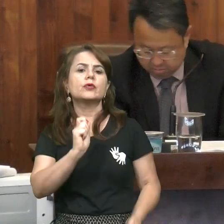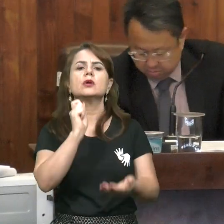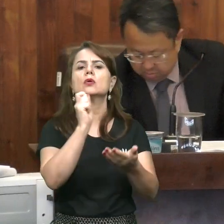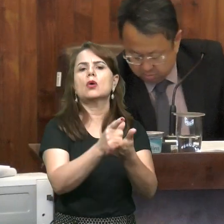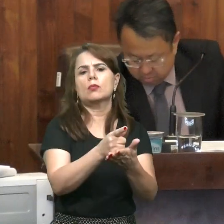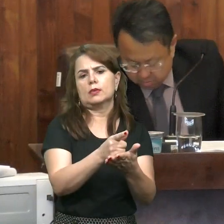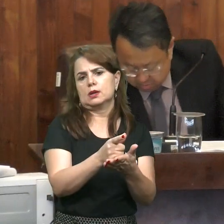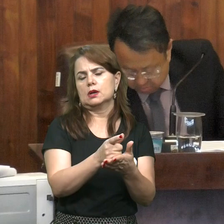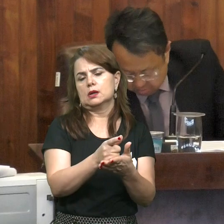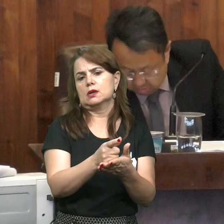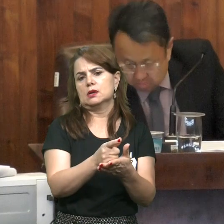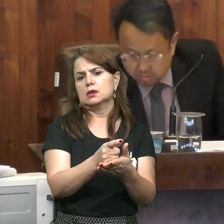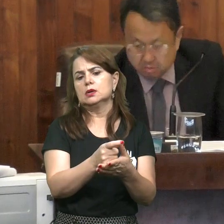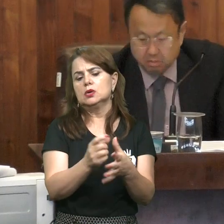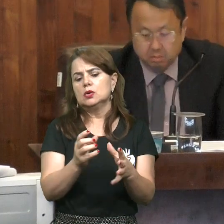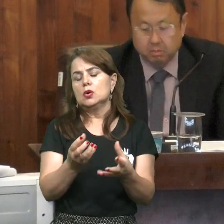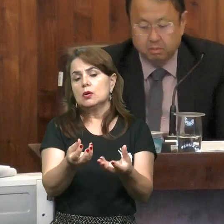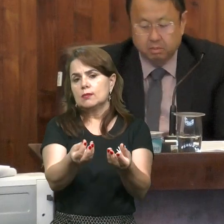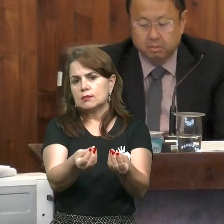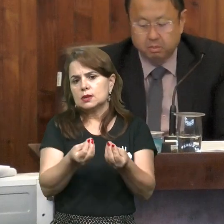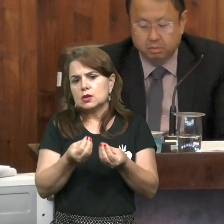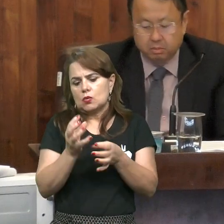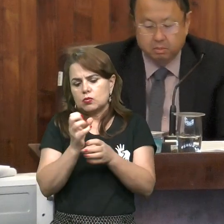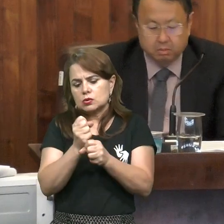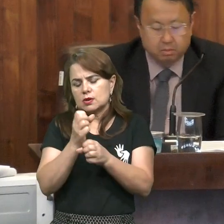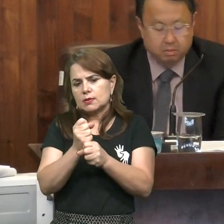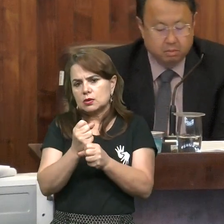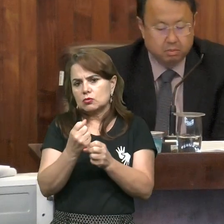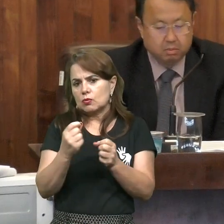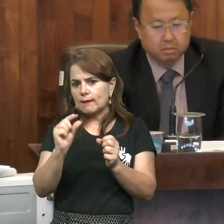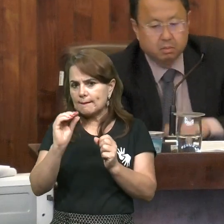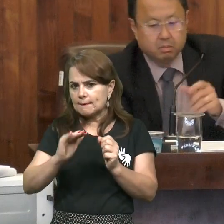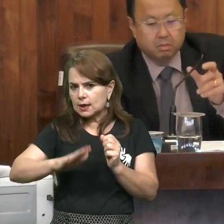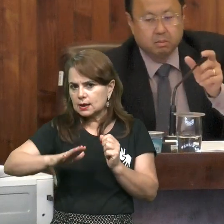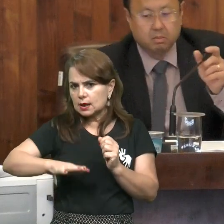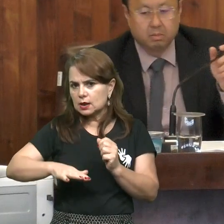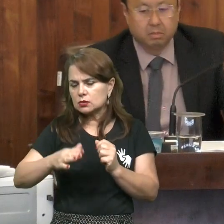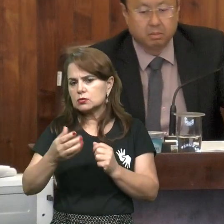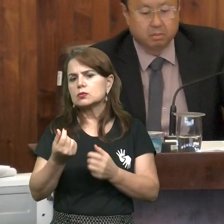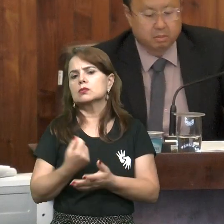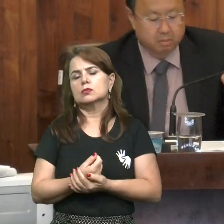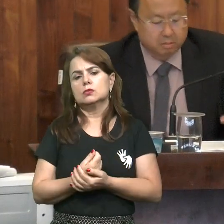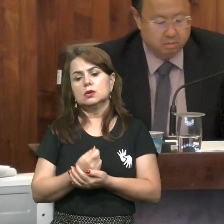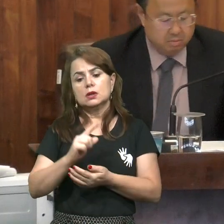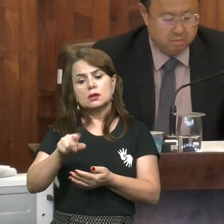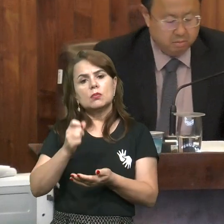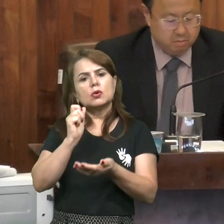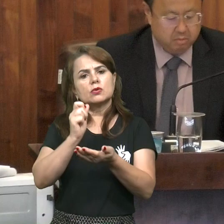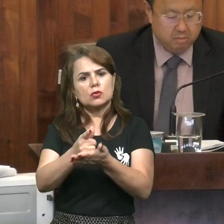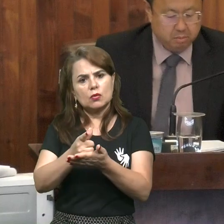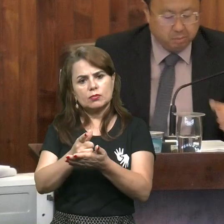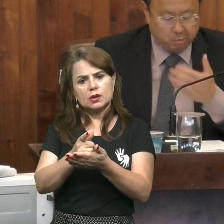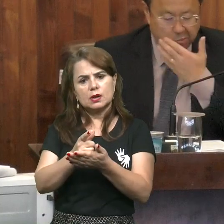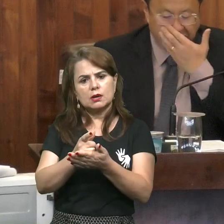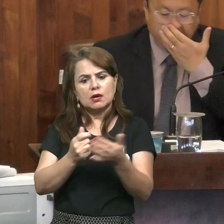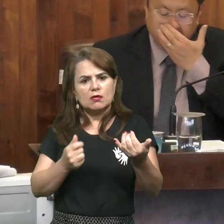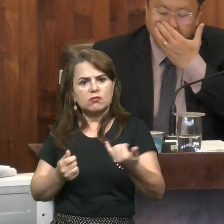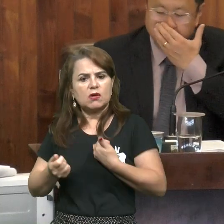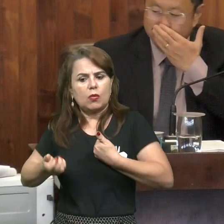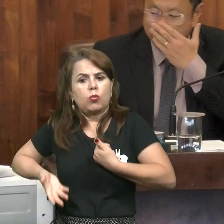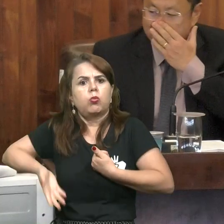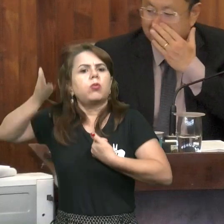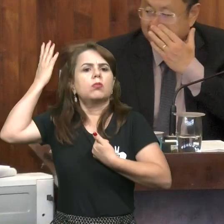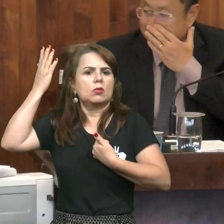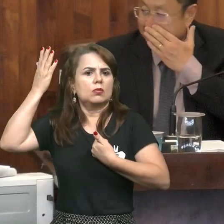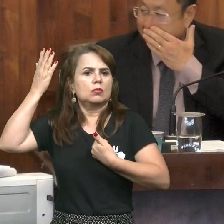um orçamento, vi que era mais barato. Aí, depois que eu comprei, eu fui avisado que o preço subiu e tive que pagar mais caro na